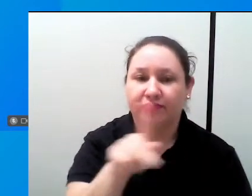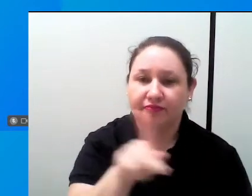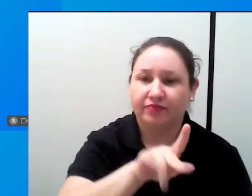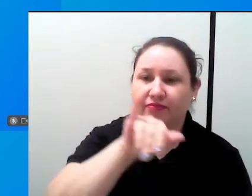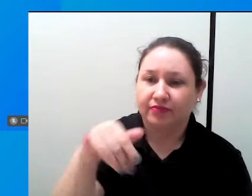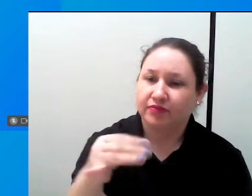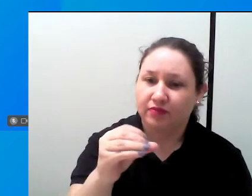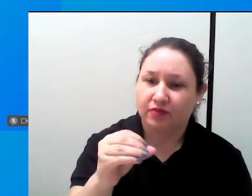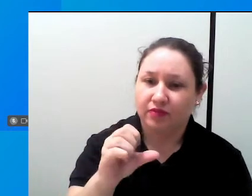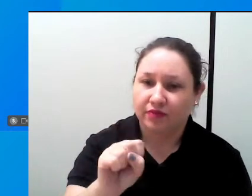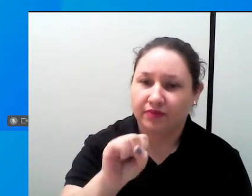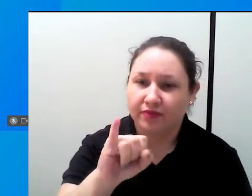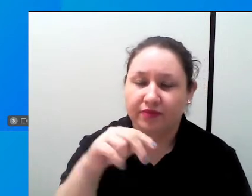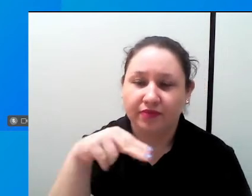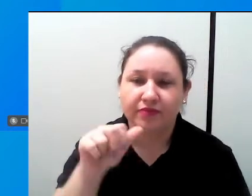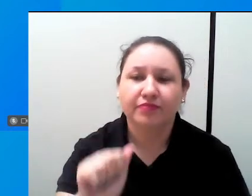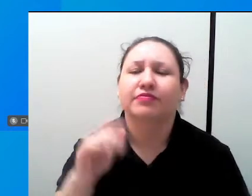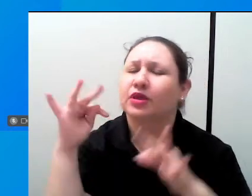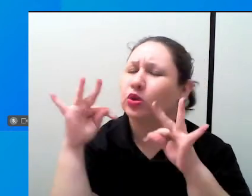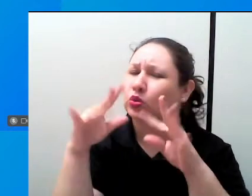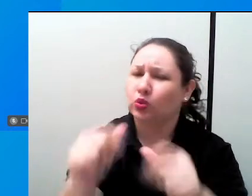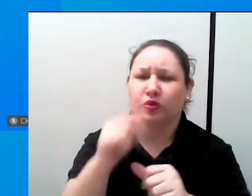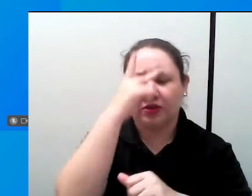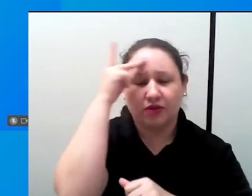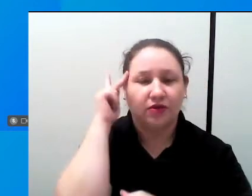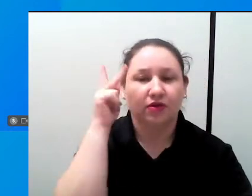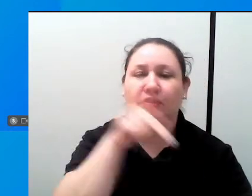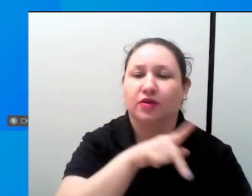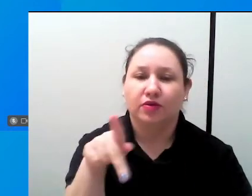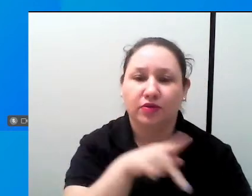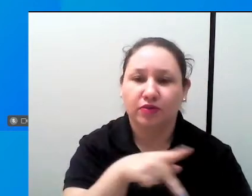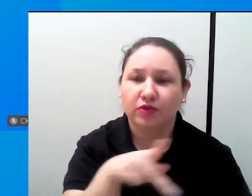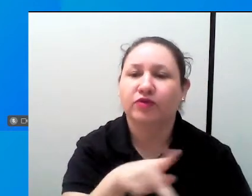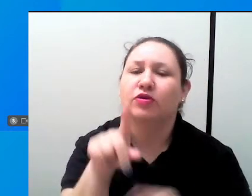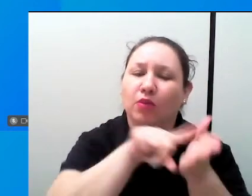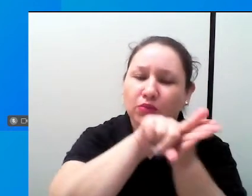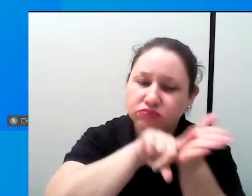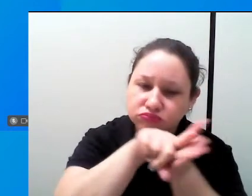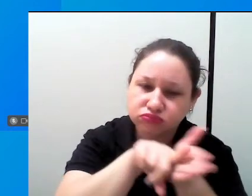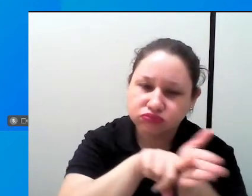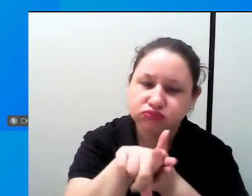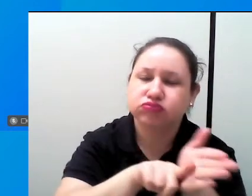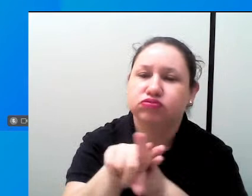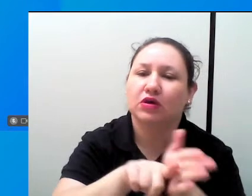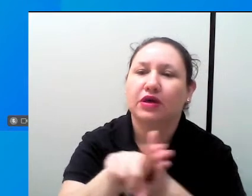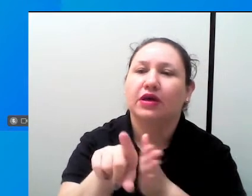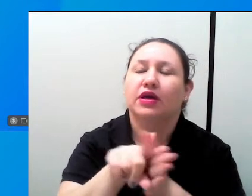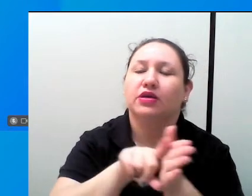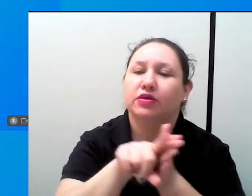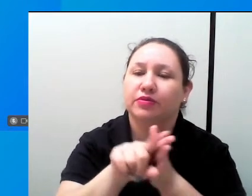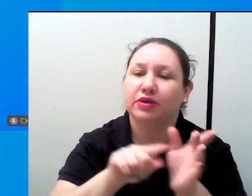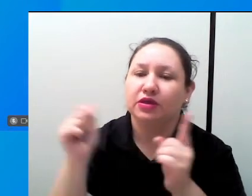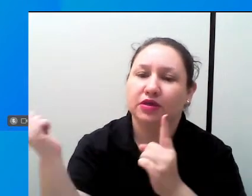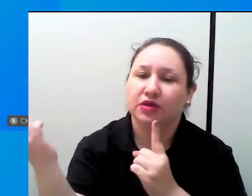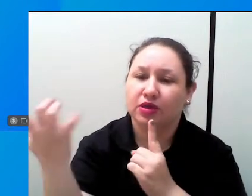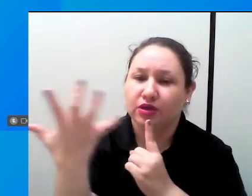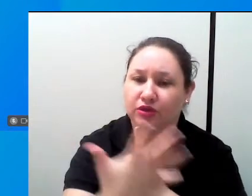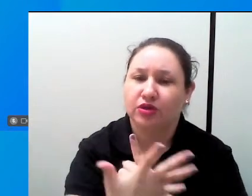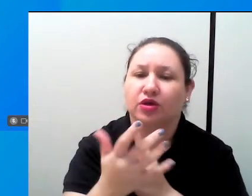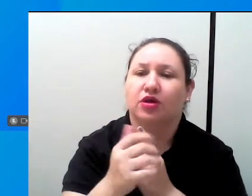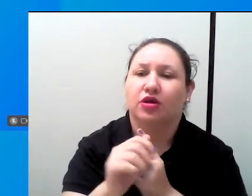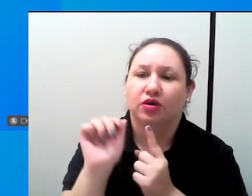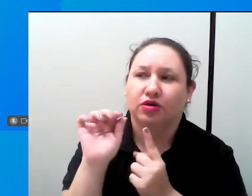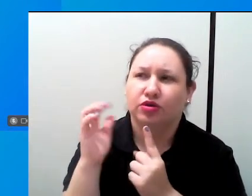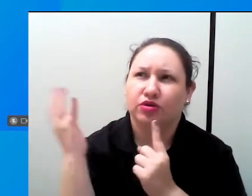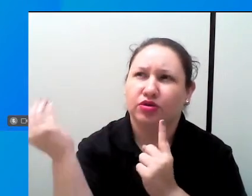de pesquisa e extensão do IFAC. E uma saudação muito especial, claro, à minha equipe da Pró-Reitoria de